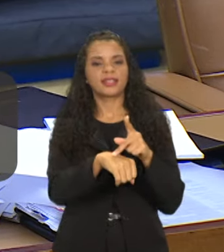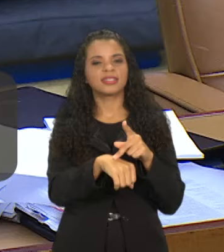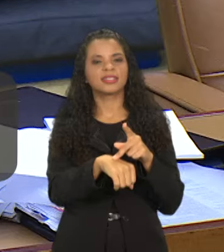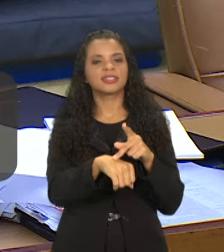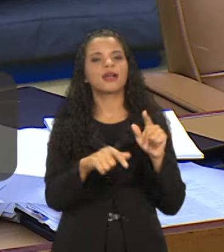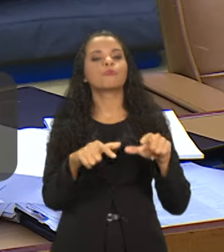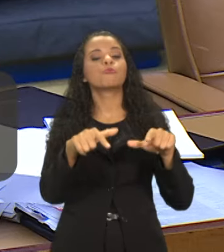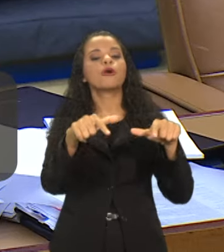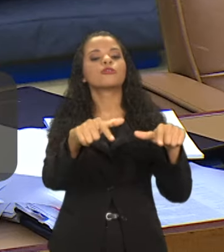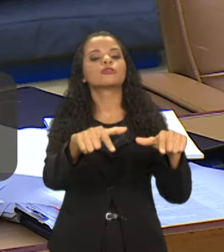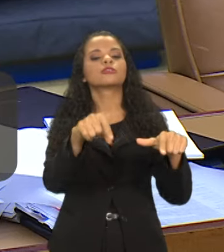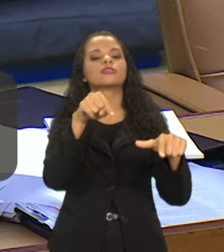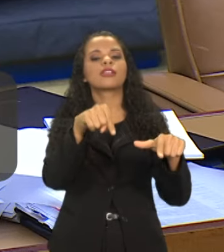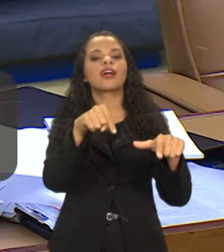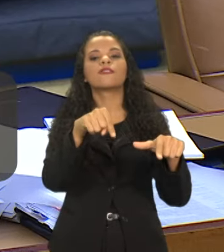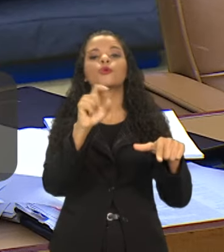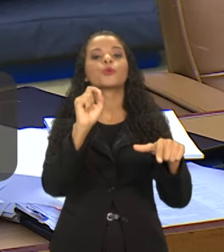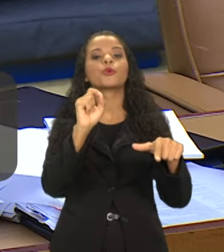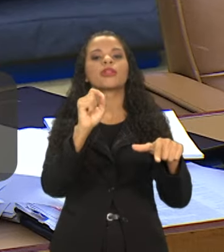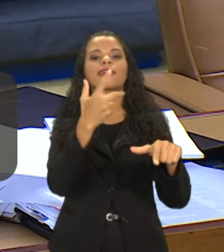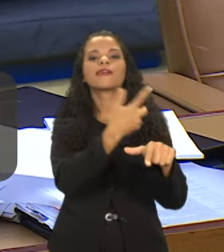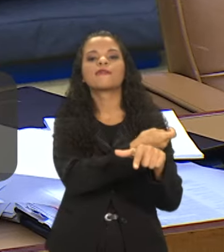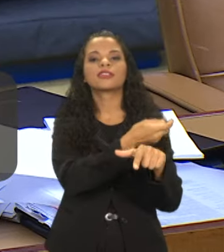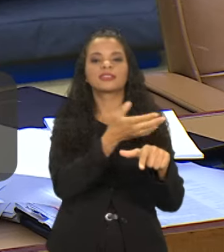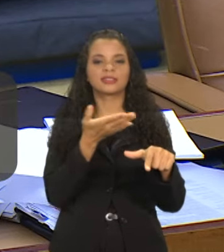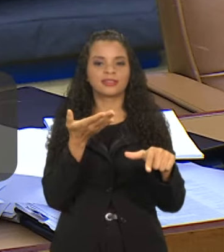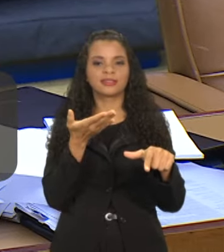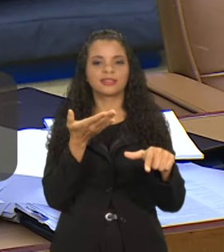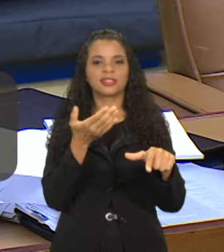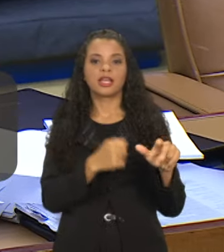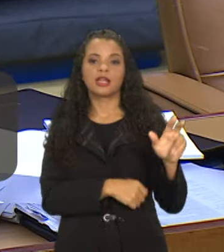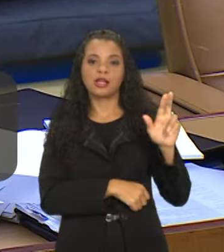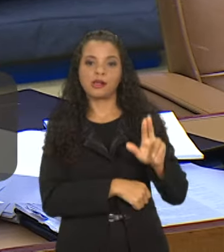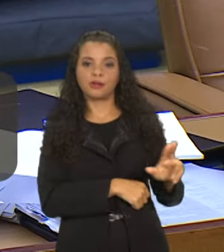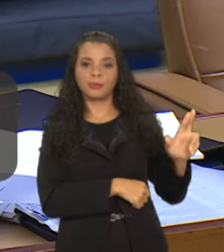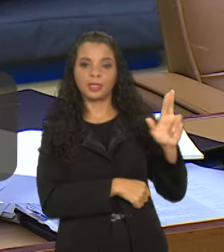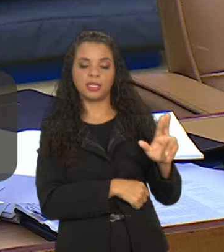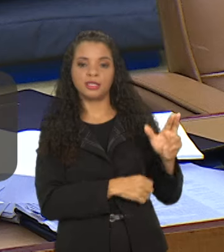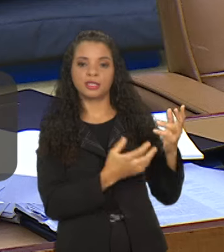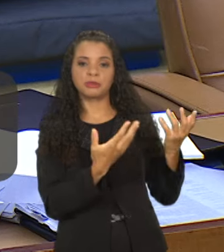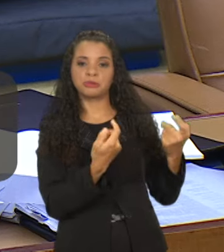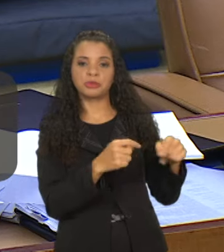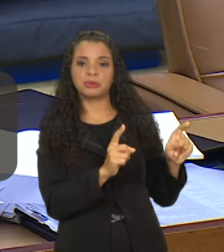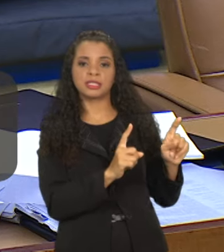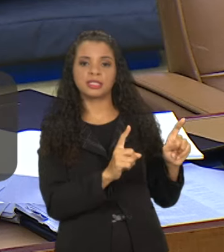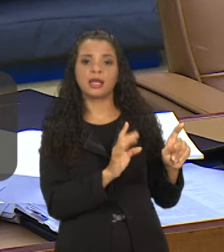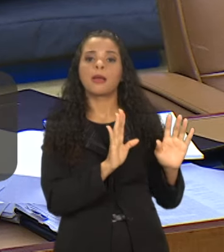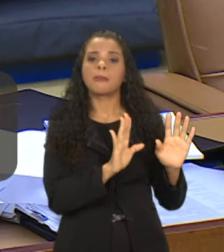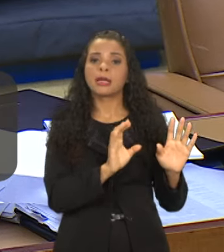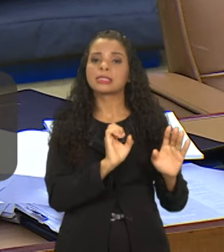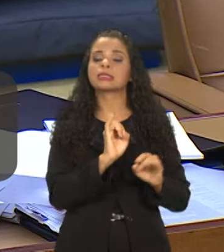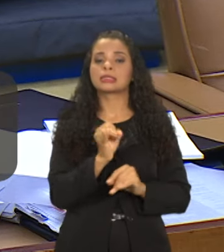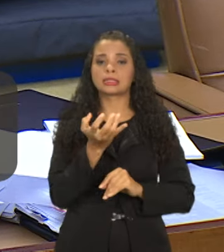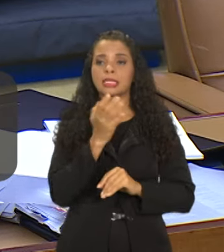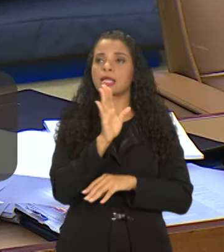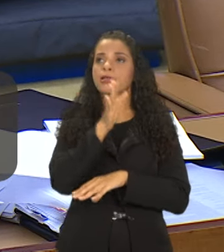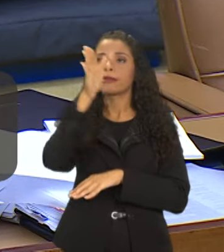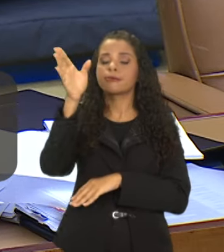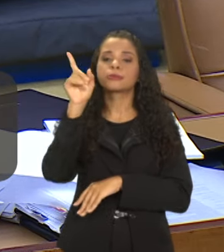em Uberlândia não podia exigir. Só que para entrar nos Estados Unidos, se não apresentasse a carteira de